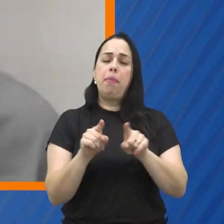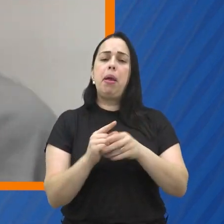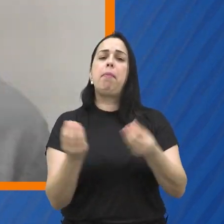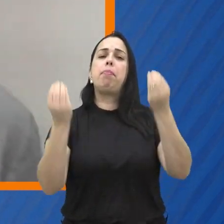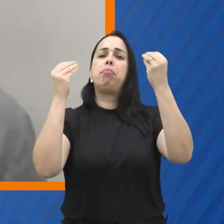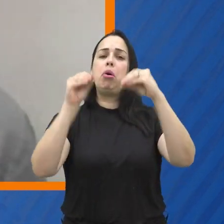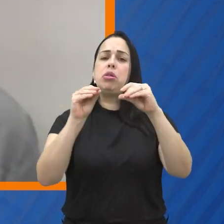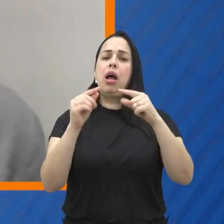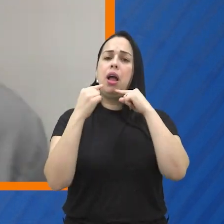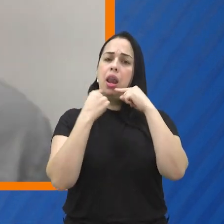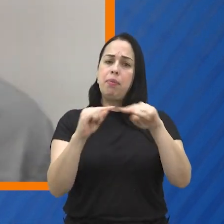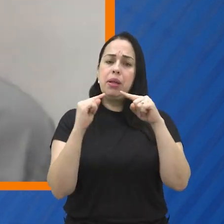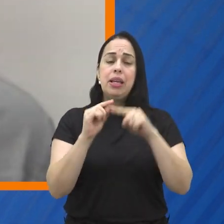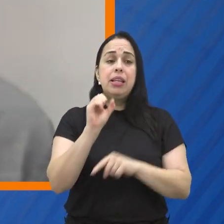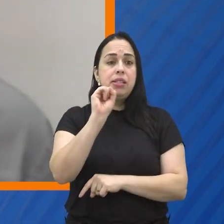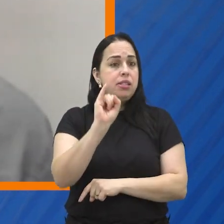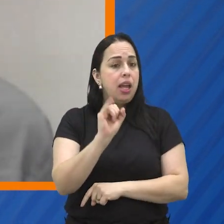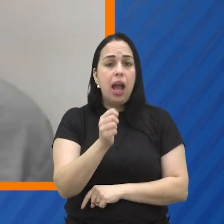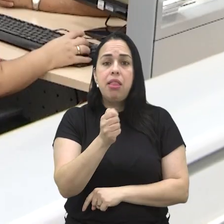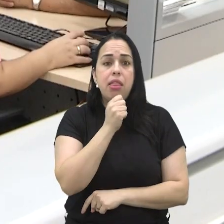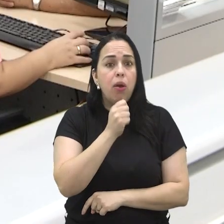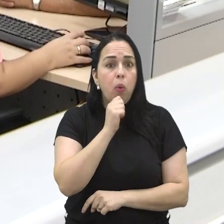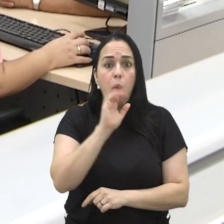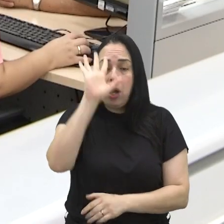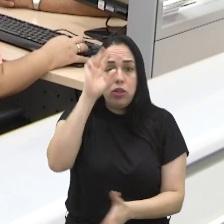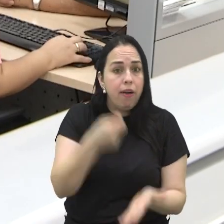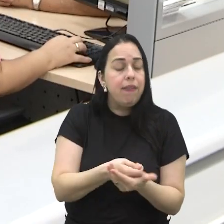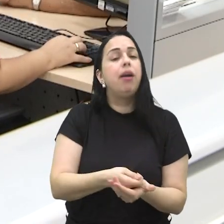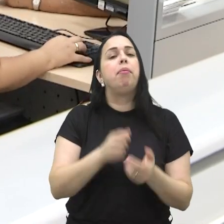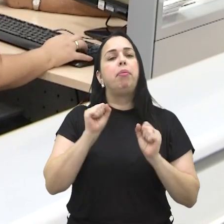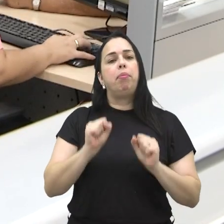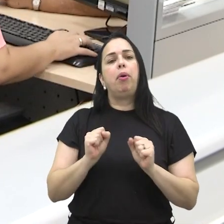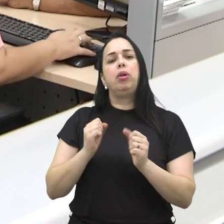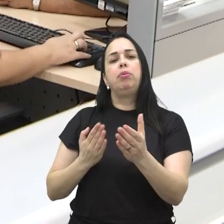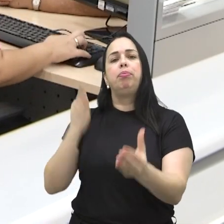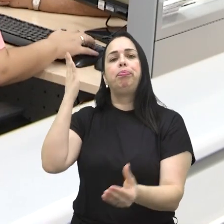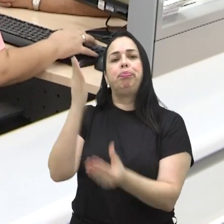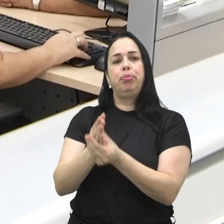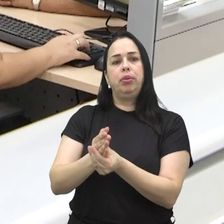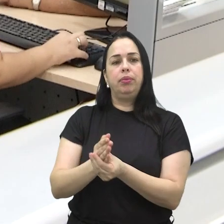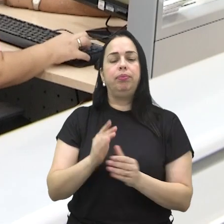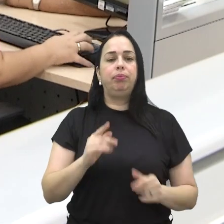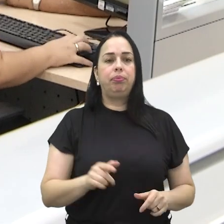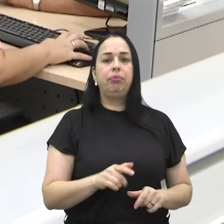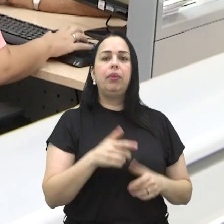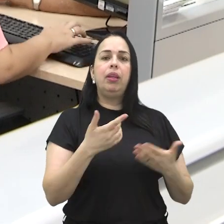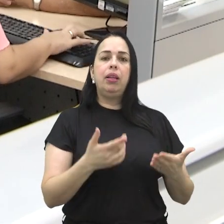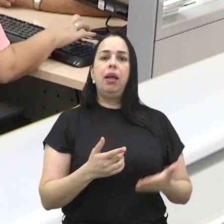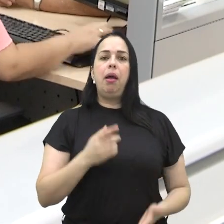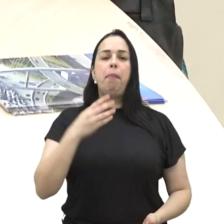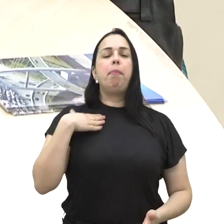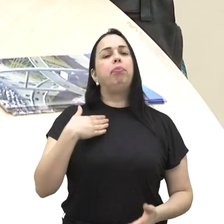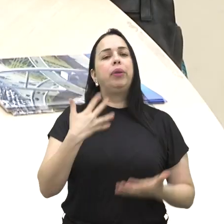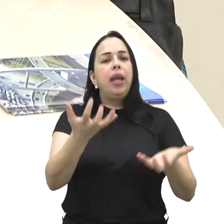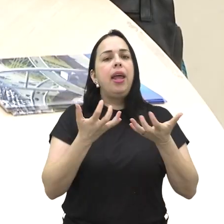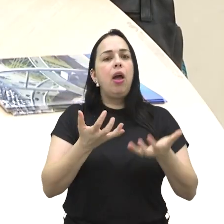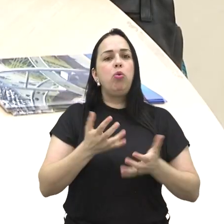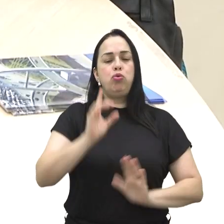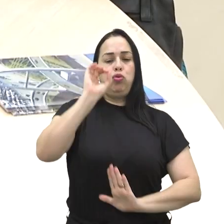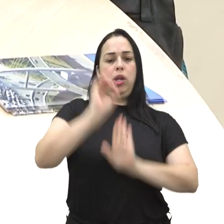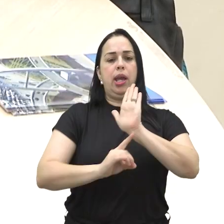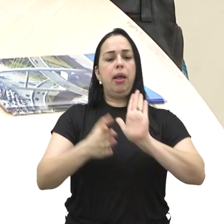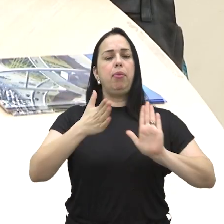fim, se nada resolver, ingressar com ação judicial. Por isso, além de ser uma reivindicação dos próprios direitos, a abertura